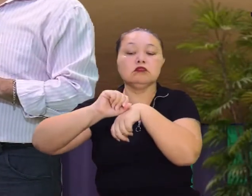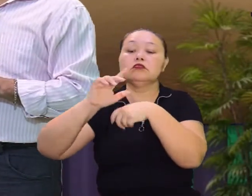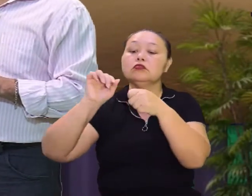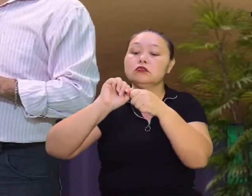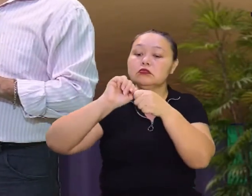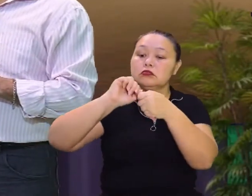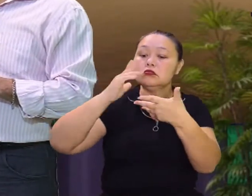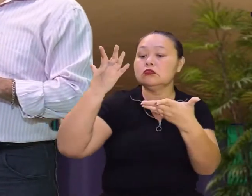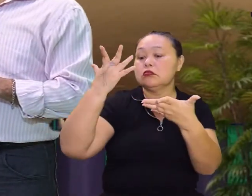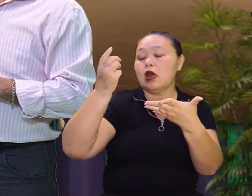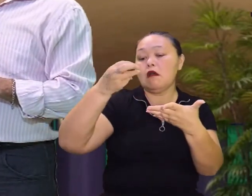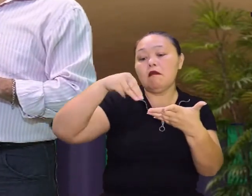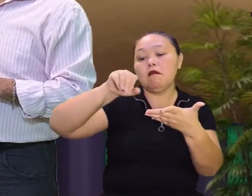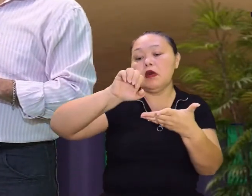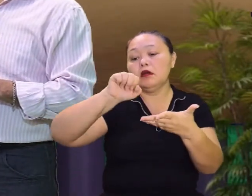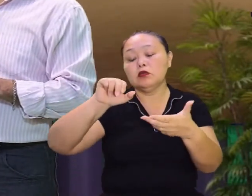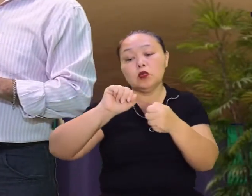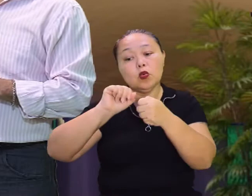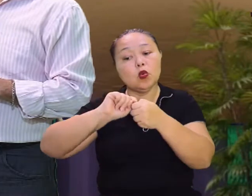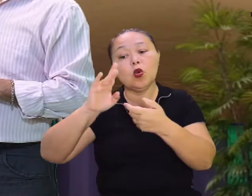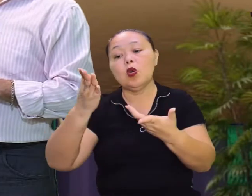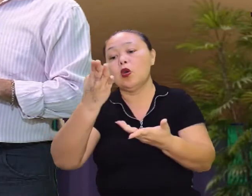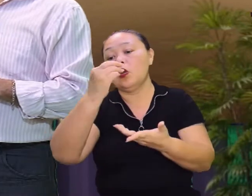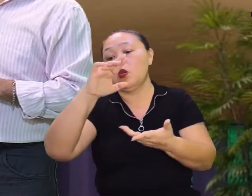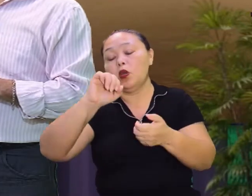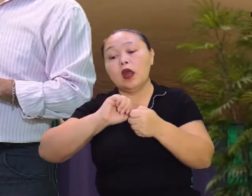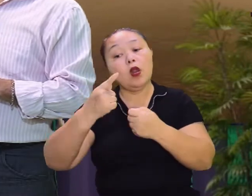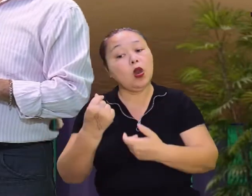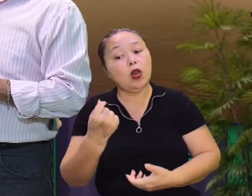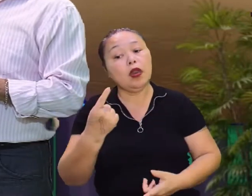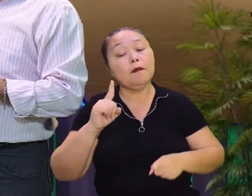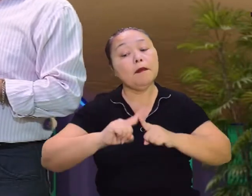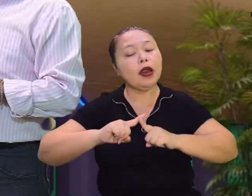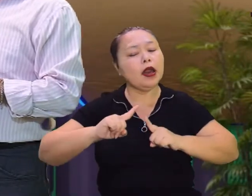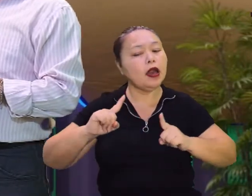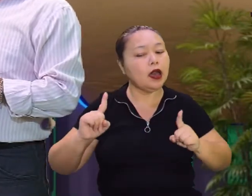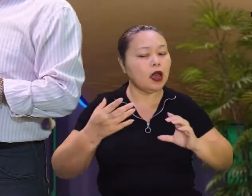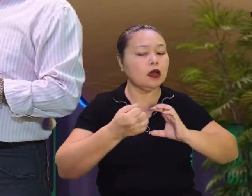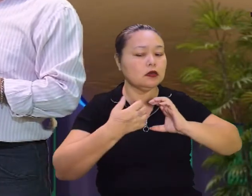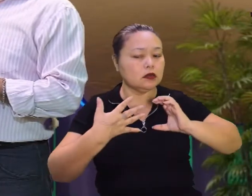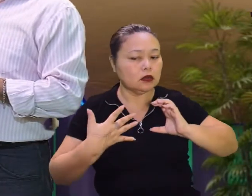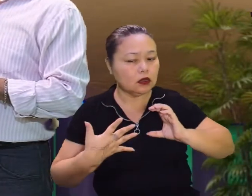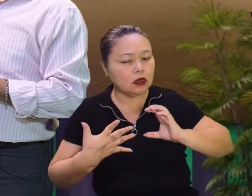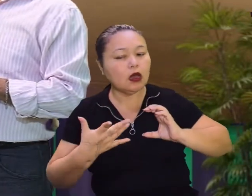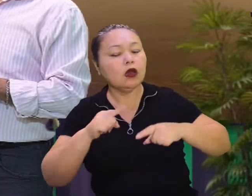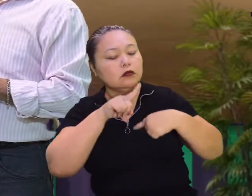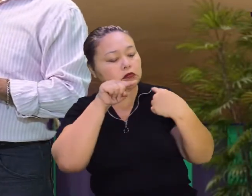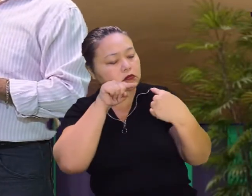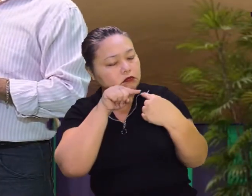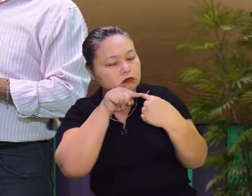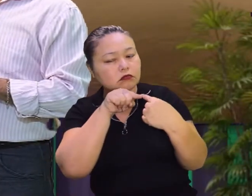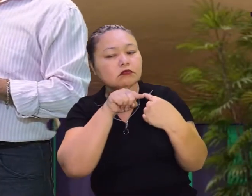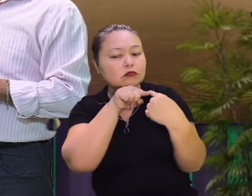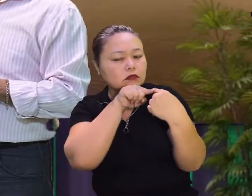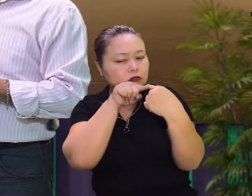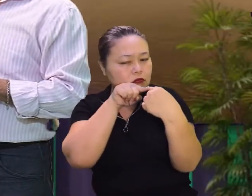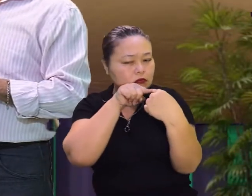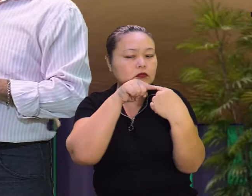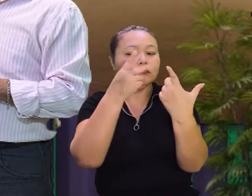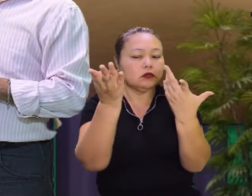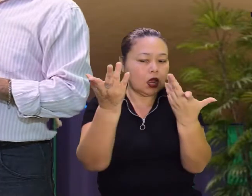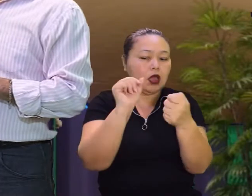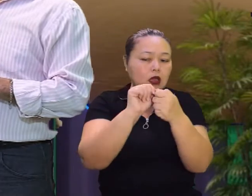Mercosul. BRICS não é exatamente um bloco econômico. Não é um bloco. Mas tem a característica, tem um objetivo praticamente de um